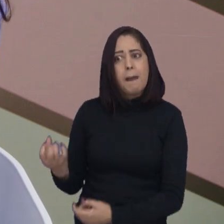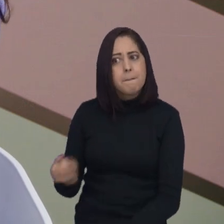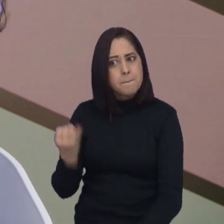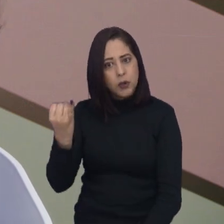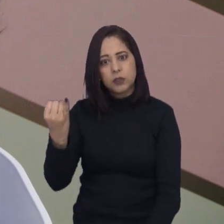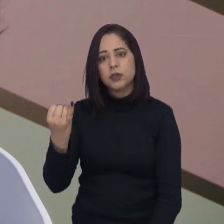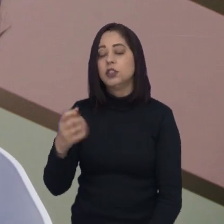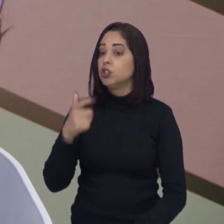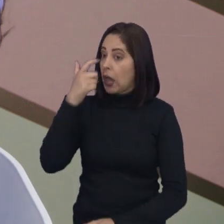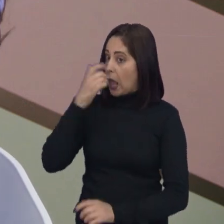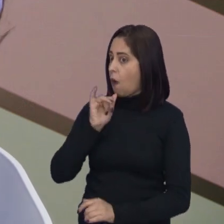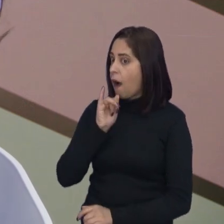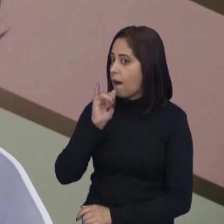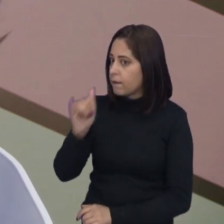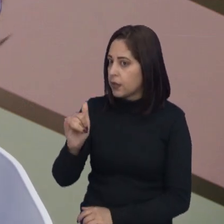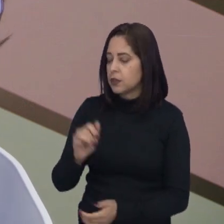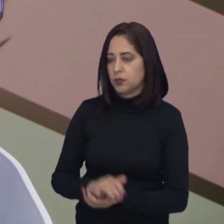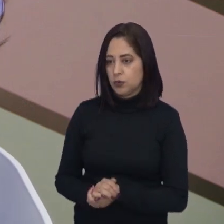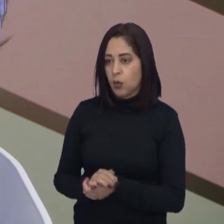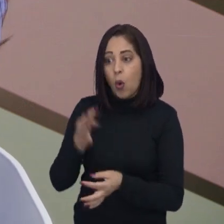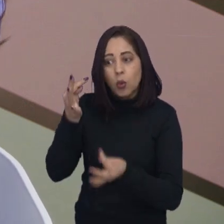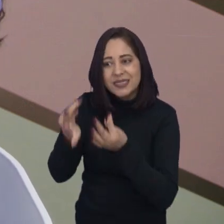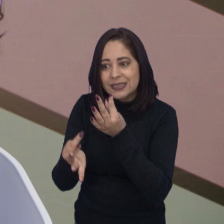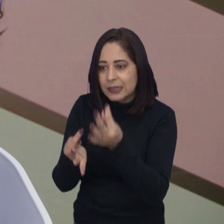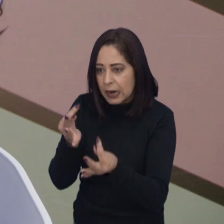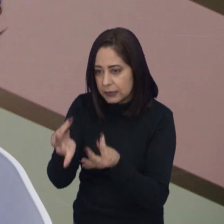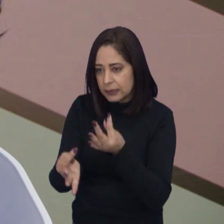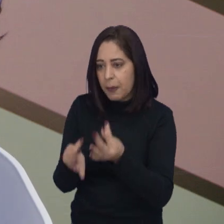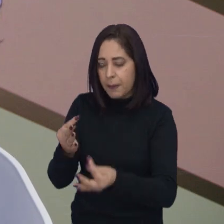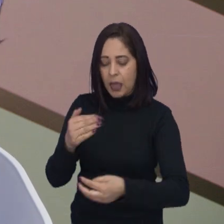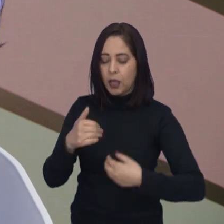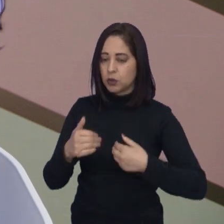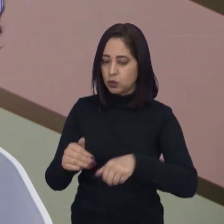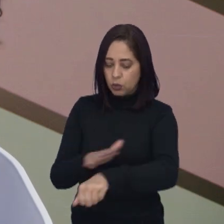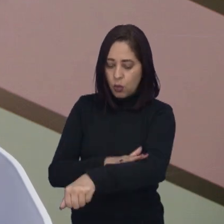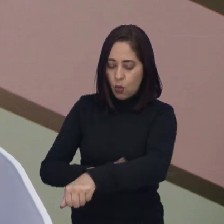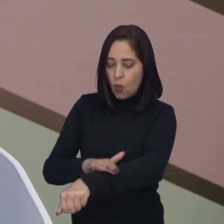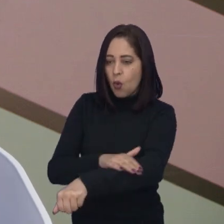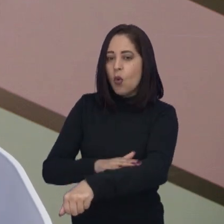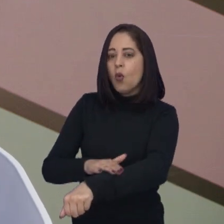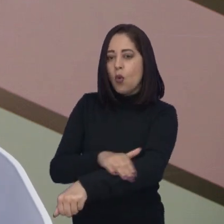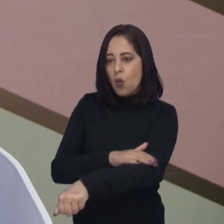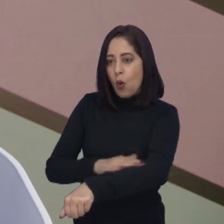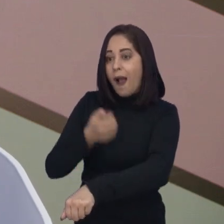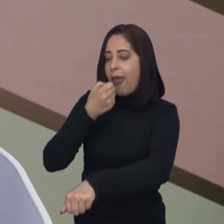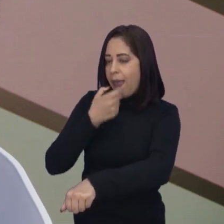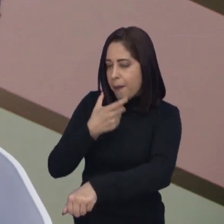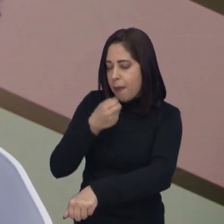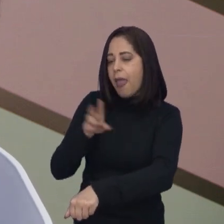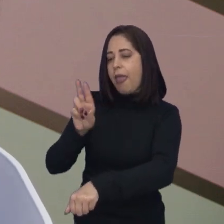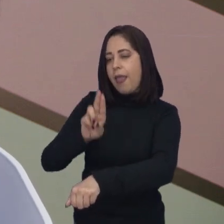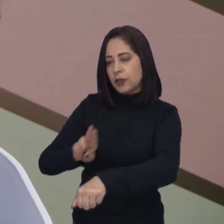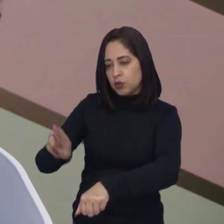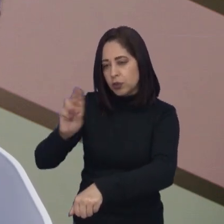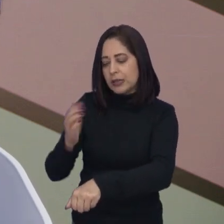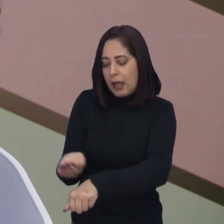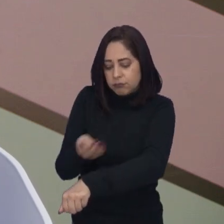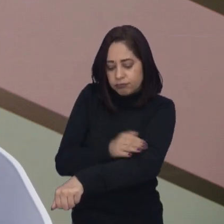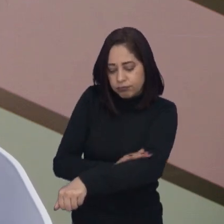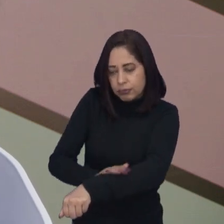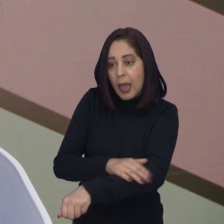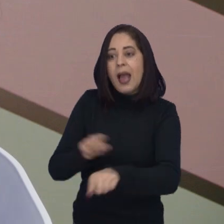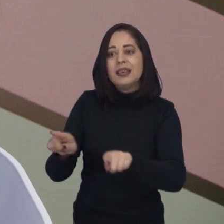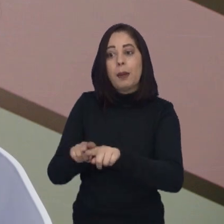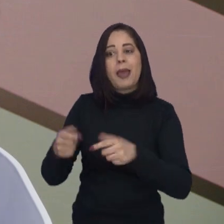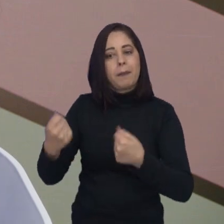os meus pacientes. Além do tratamento, né, tratamento dermatológico com medicamento, com cremes, tem que